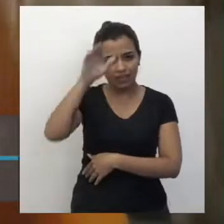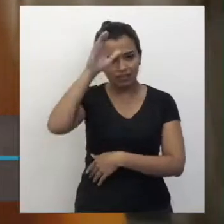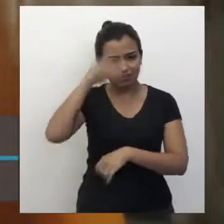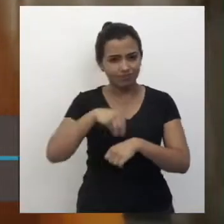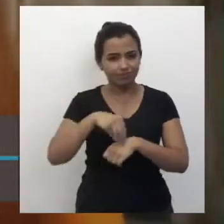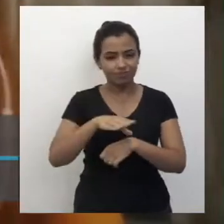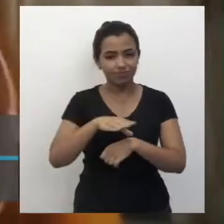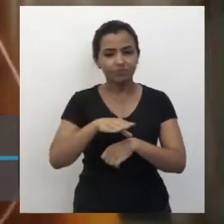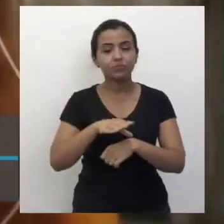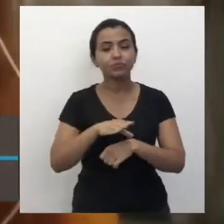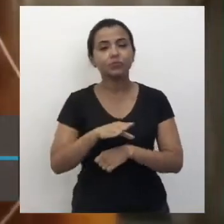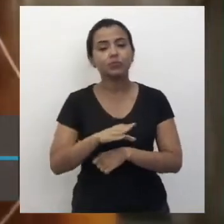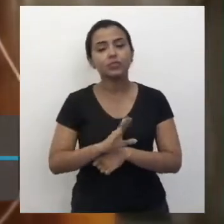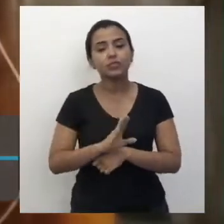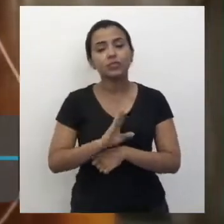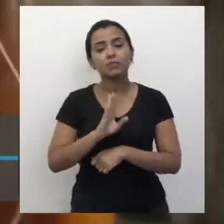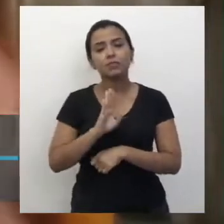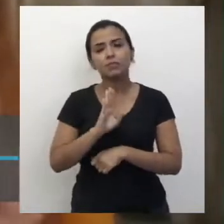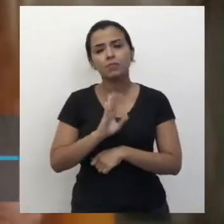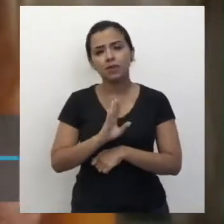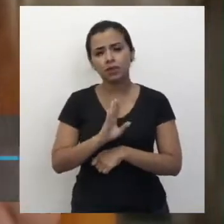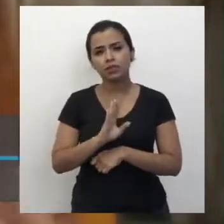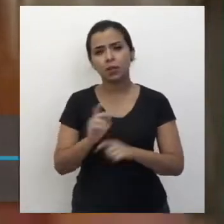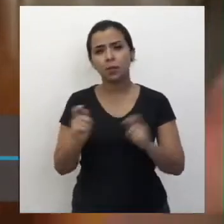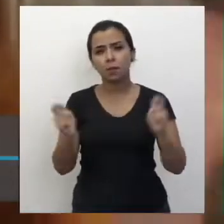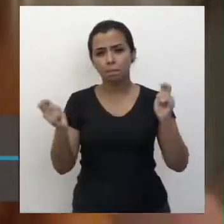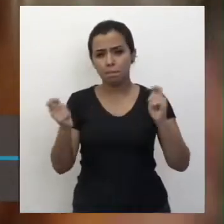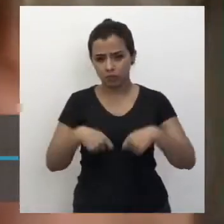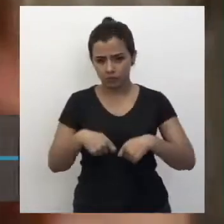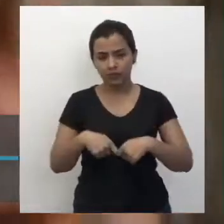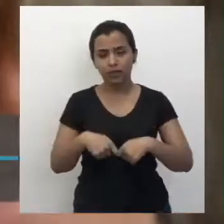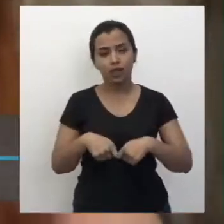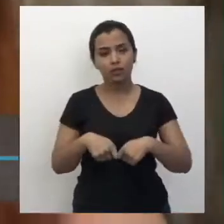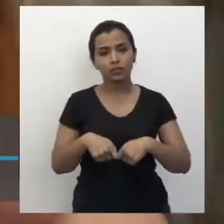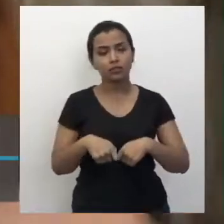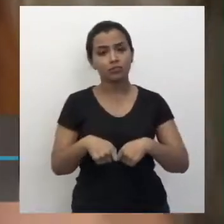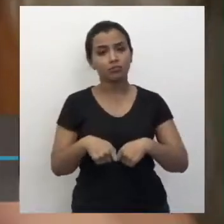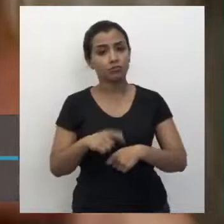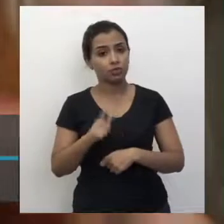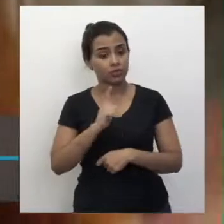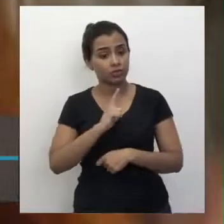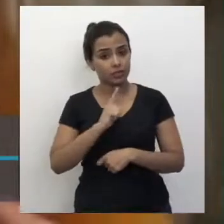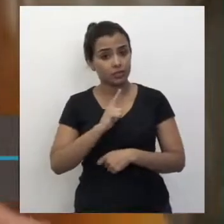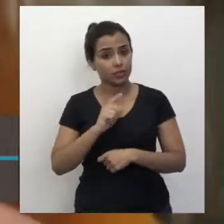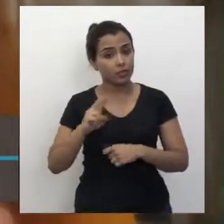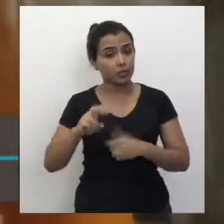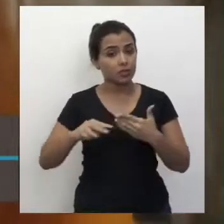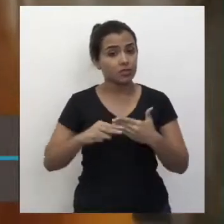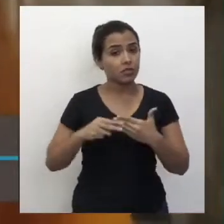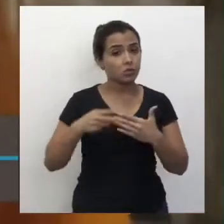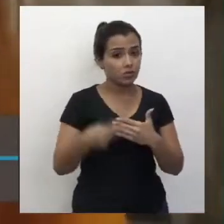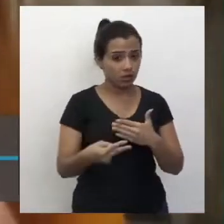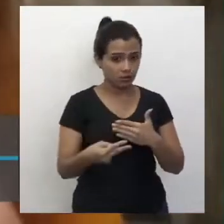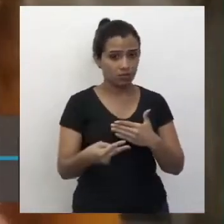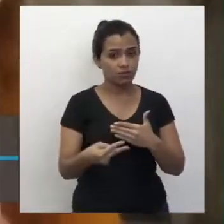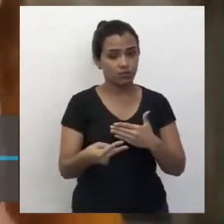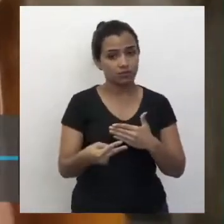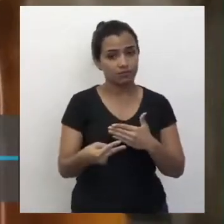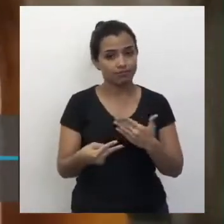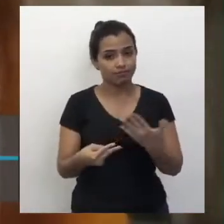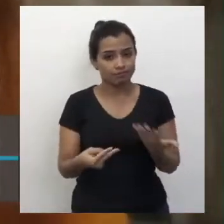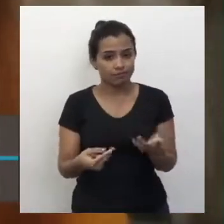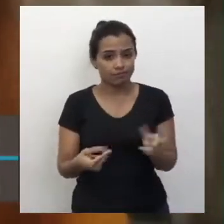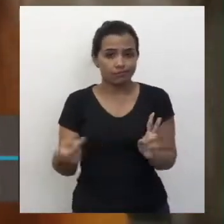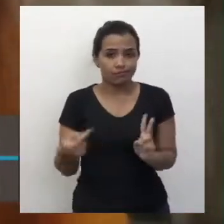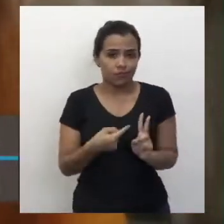Ainda assim, era uma possibilidade de escolha condicionada pelas circunstâncias, né, em que eles estavam